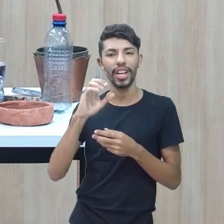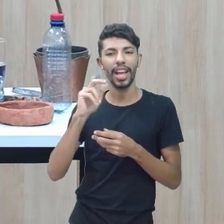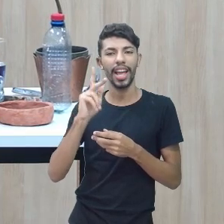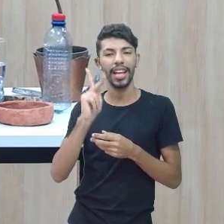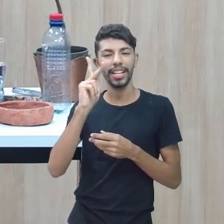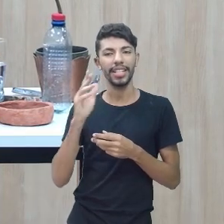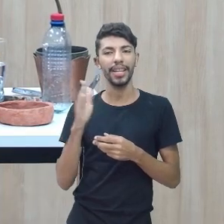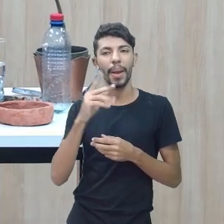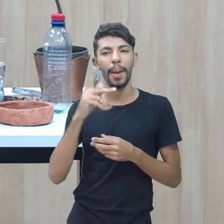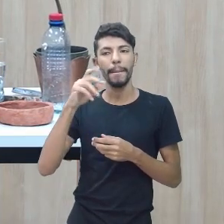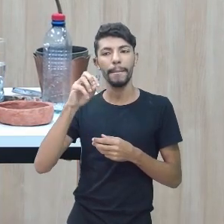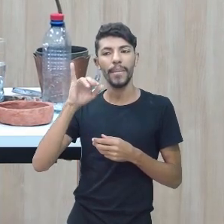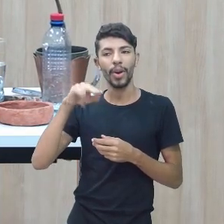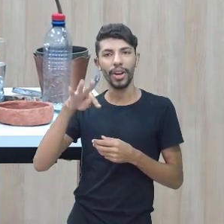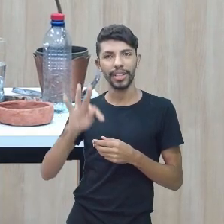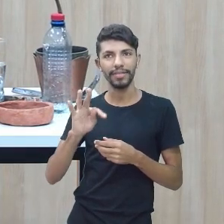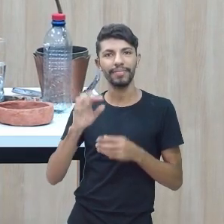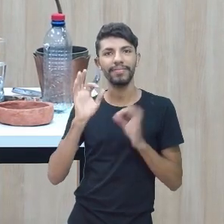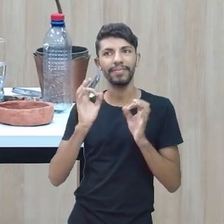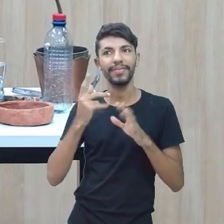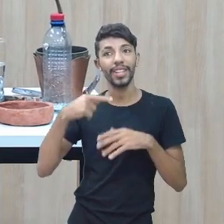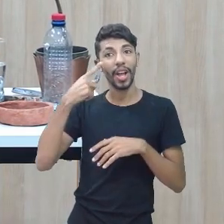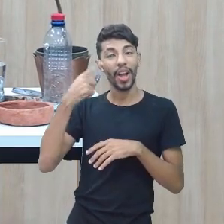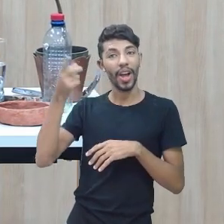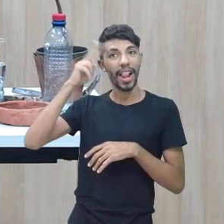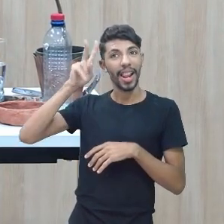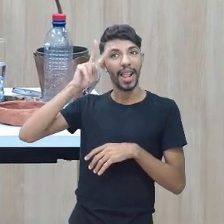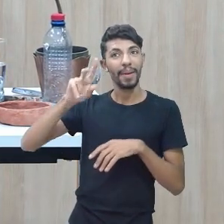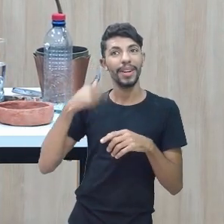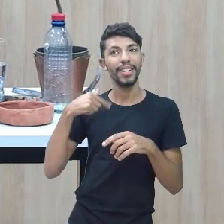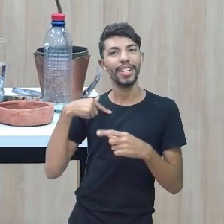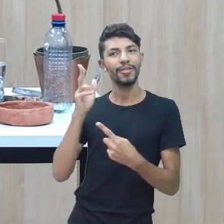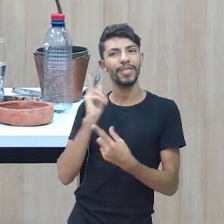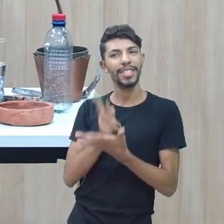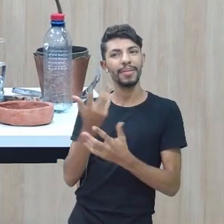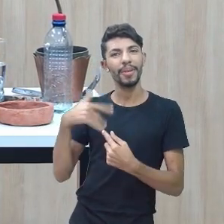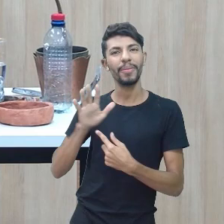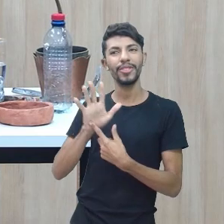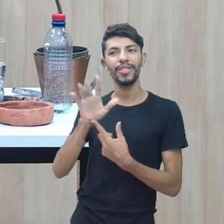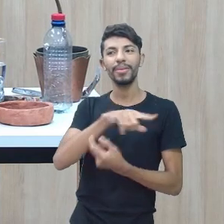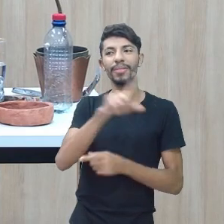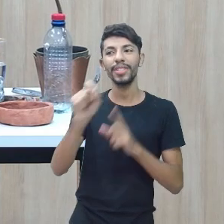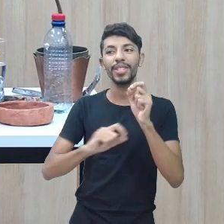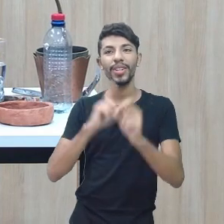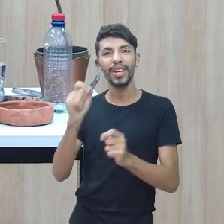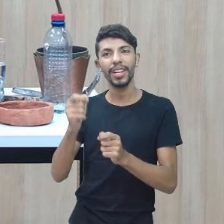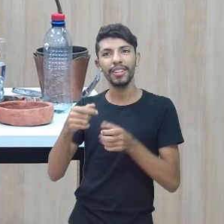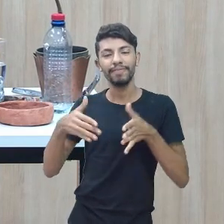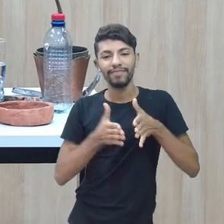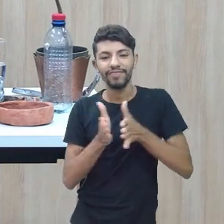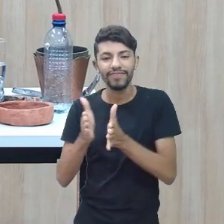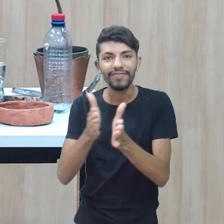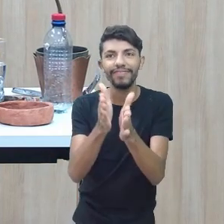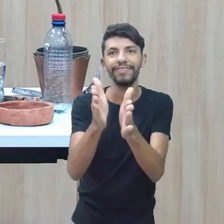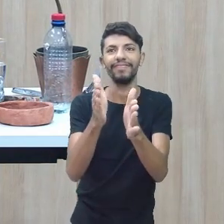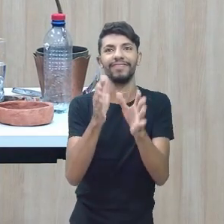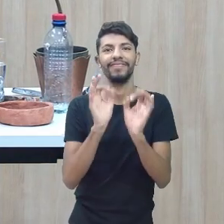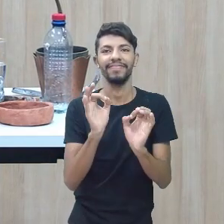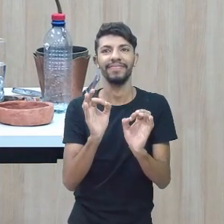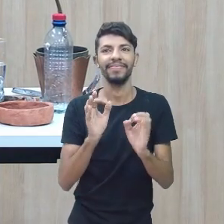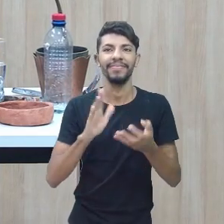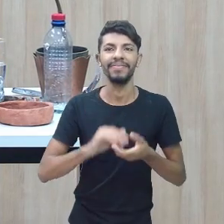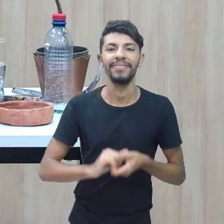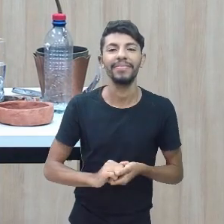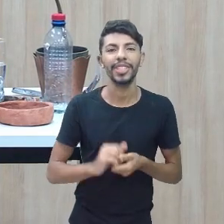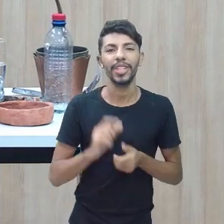Lembrando que sempre eu estou trazendo para vocês uma trilha. E o que é essa trilha? É um caminhar, certo? O que